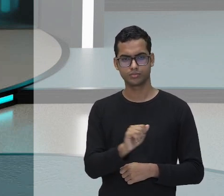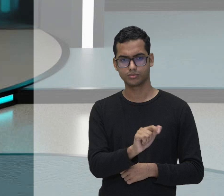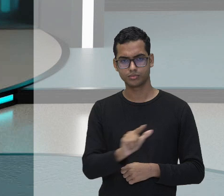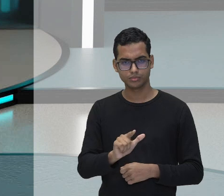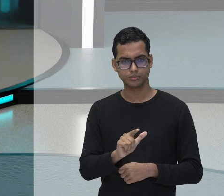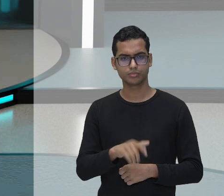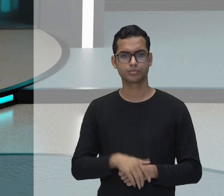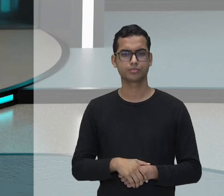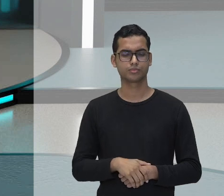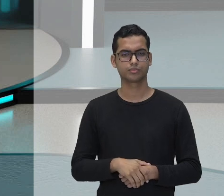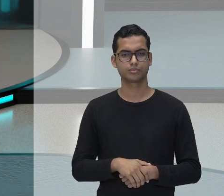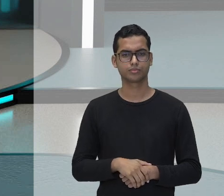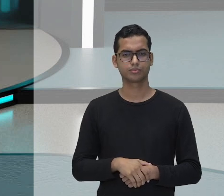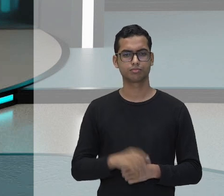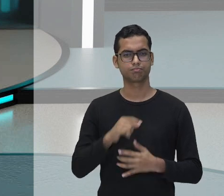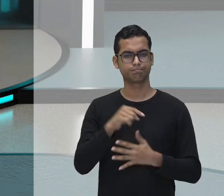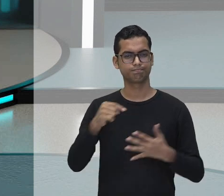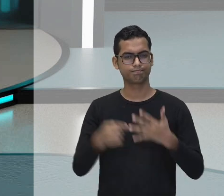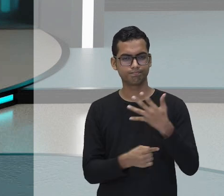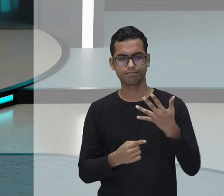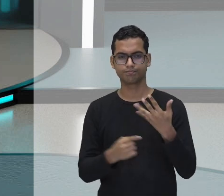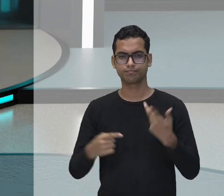los domingos, quando era